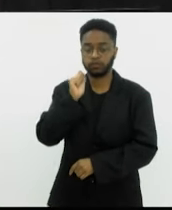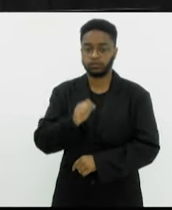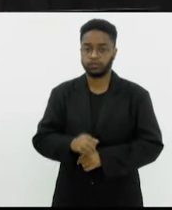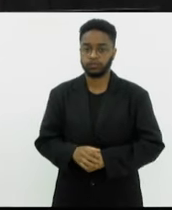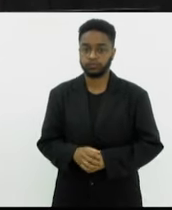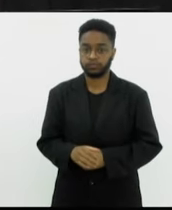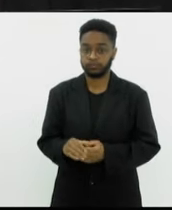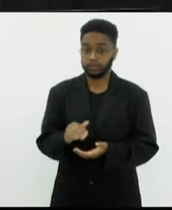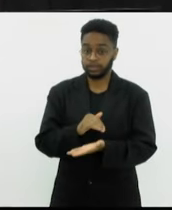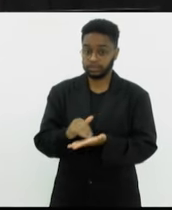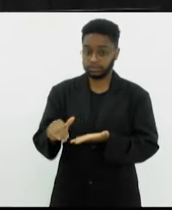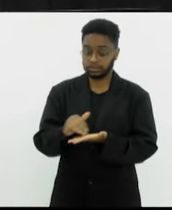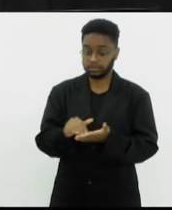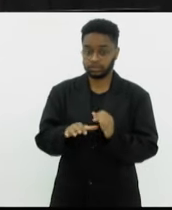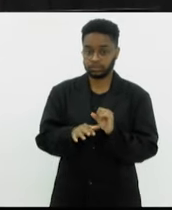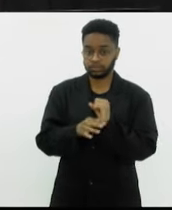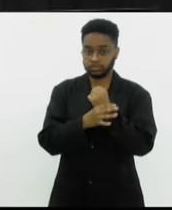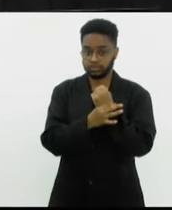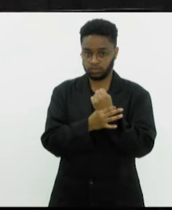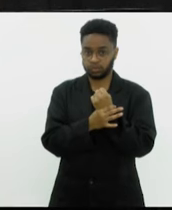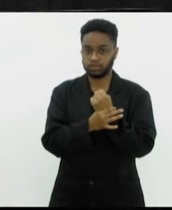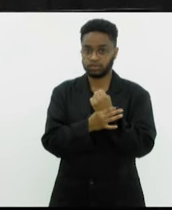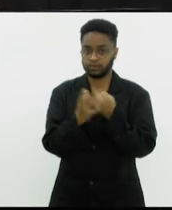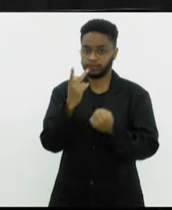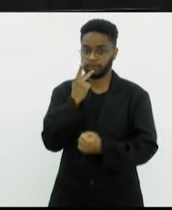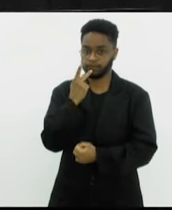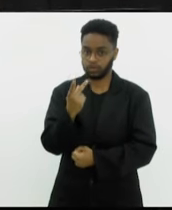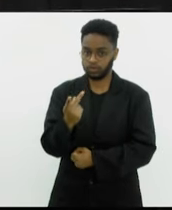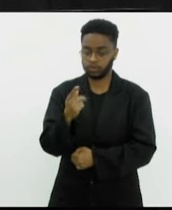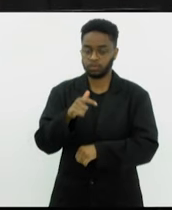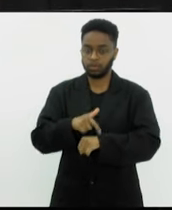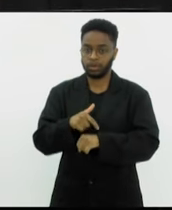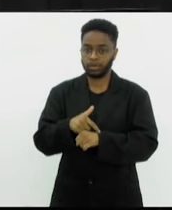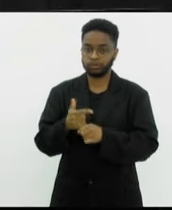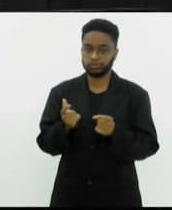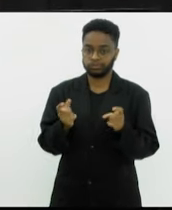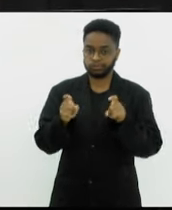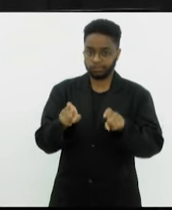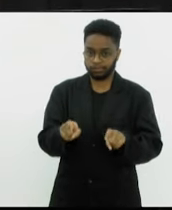o secretário de Segurança afirmou, quando tomou posse,